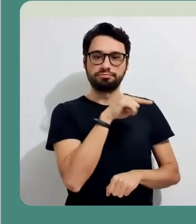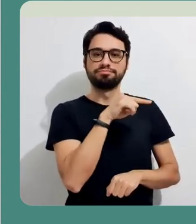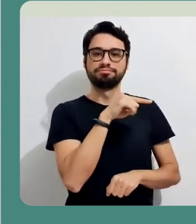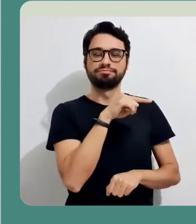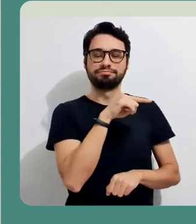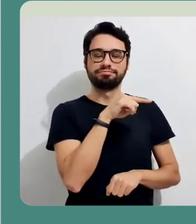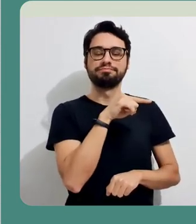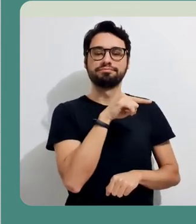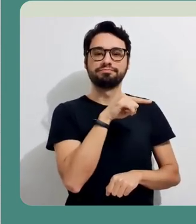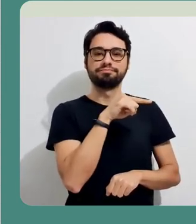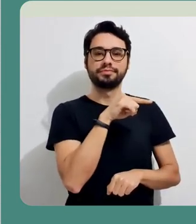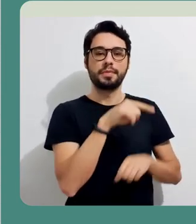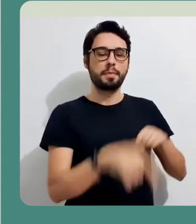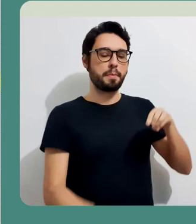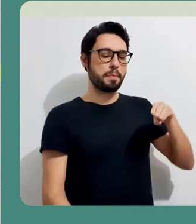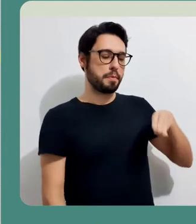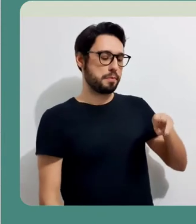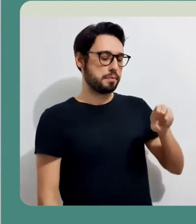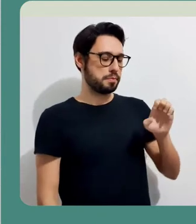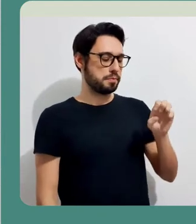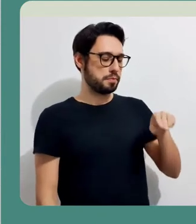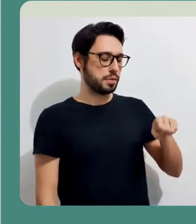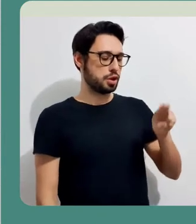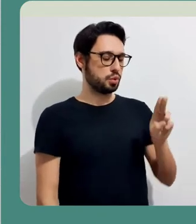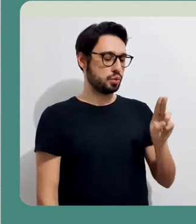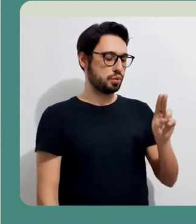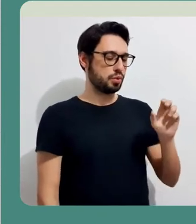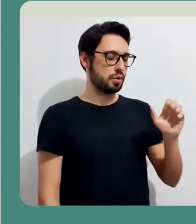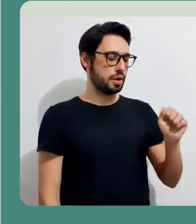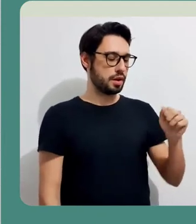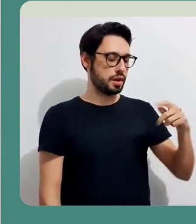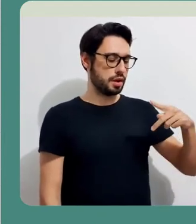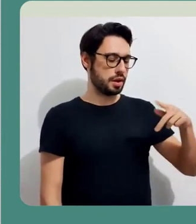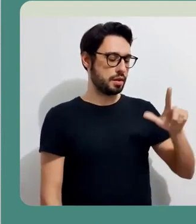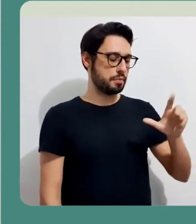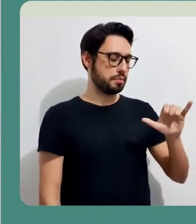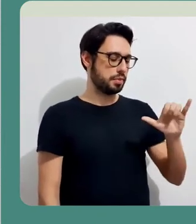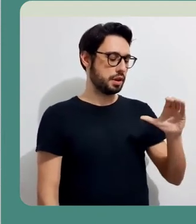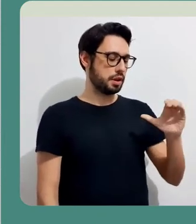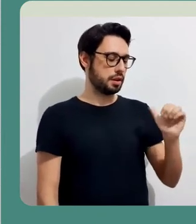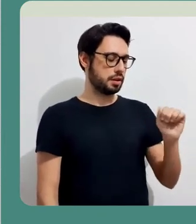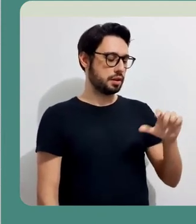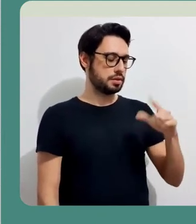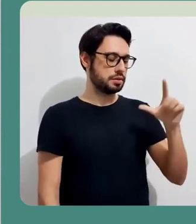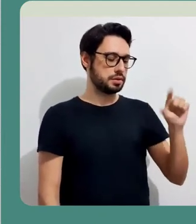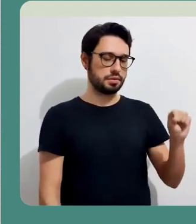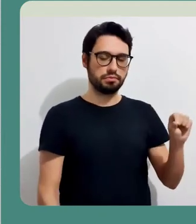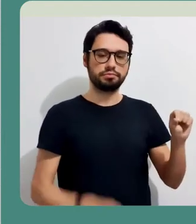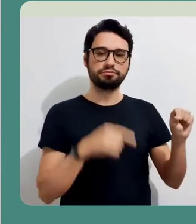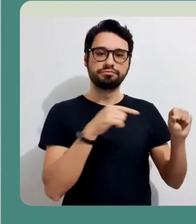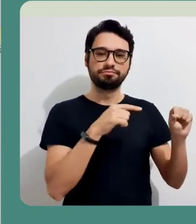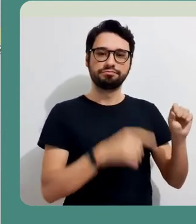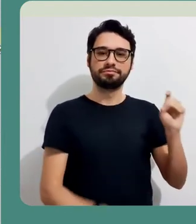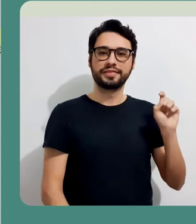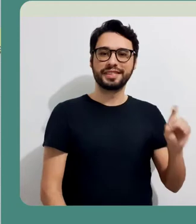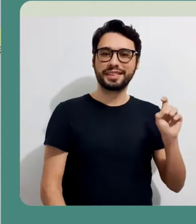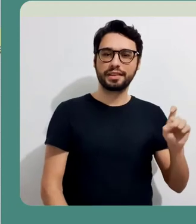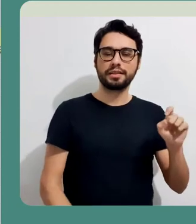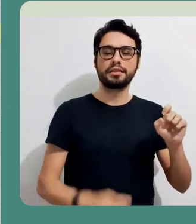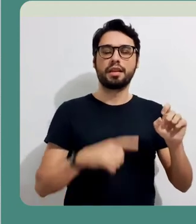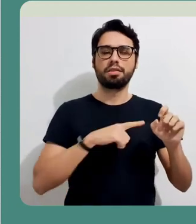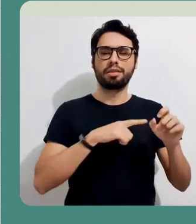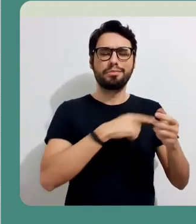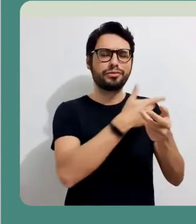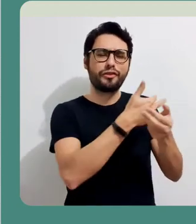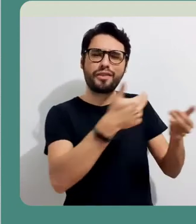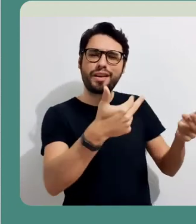utilizadas no open board estão aqui nesta neste menu de aplicações basta clicar ou então aqui